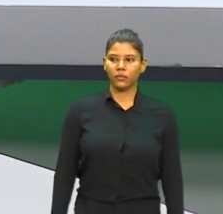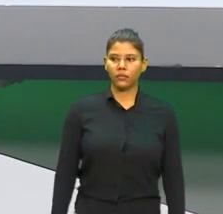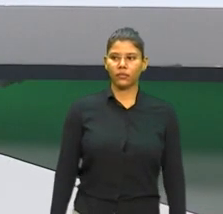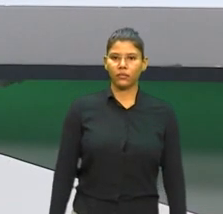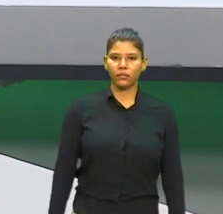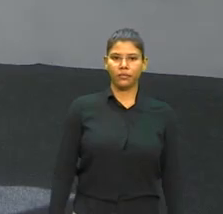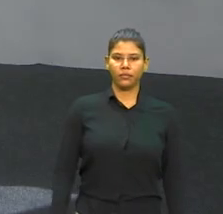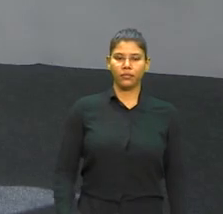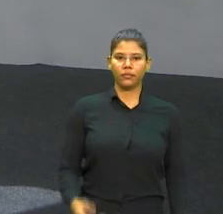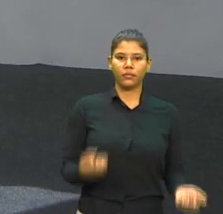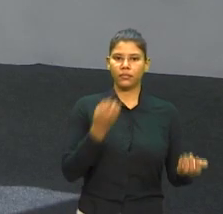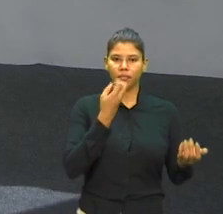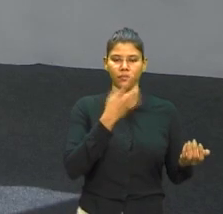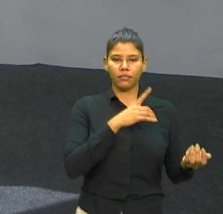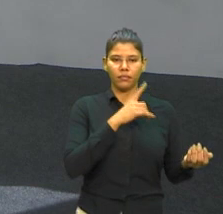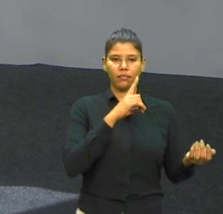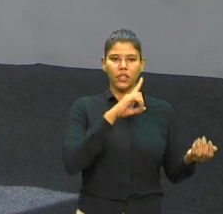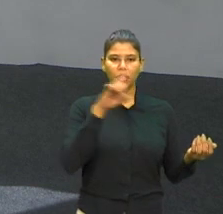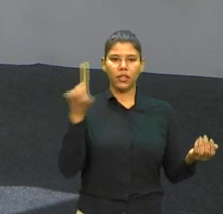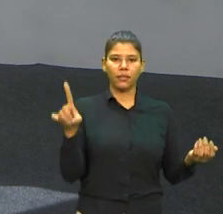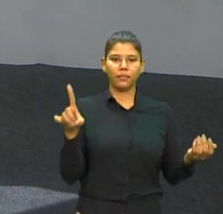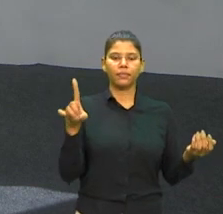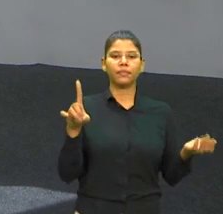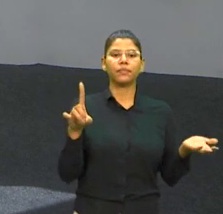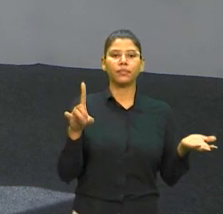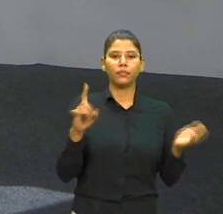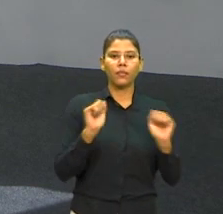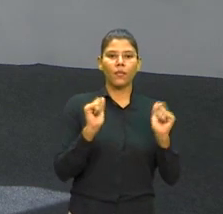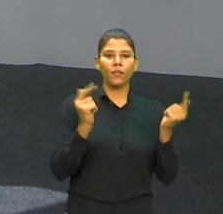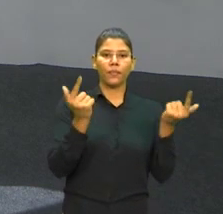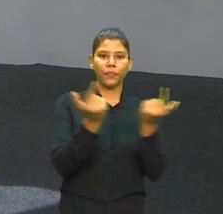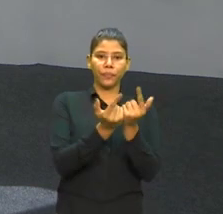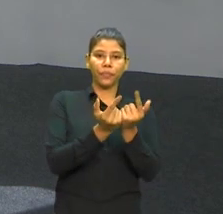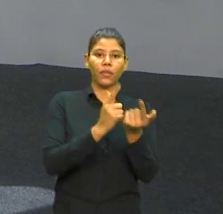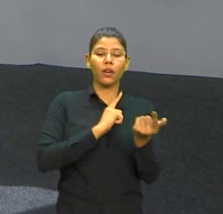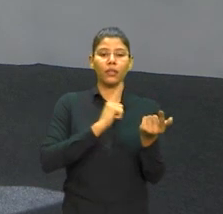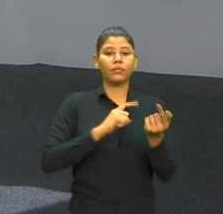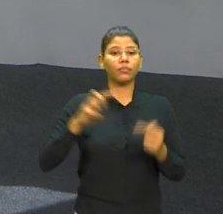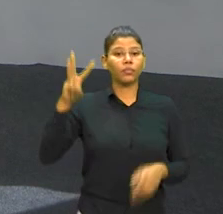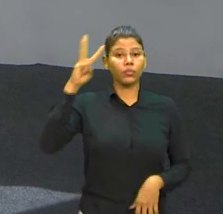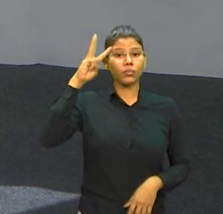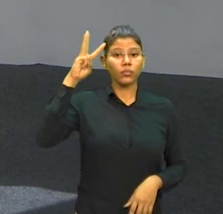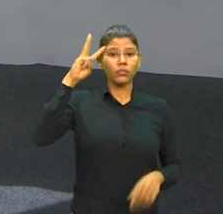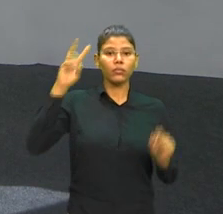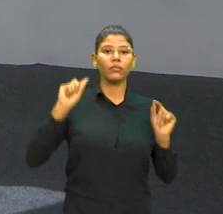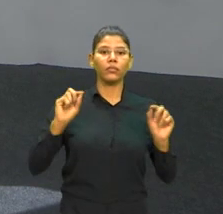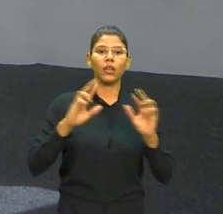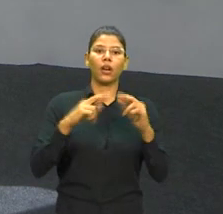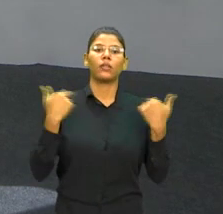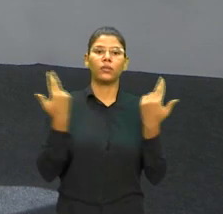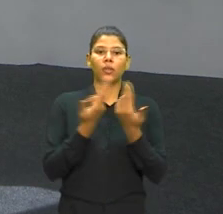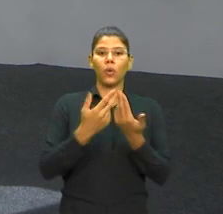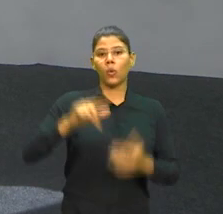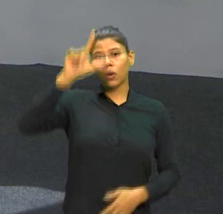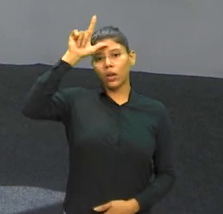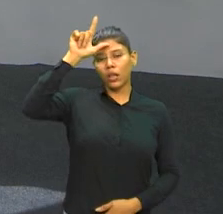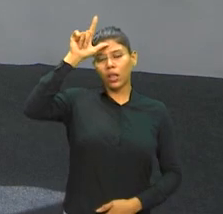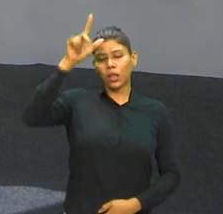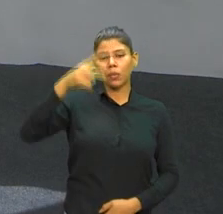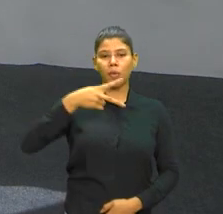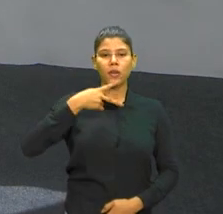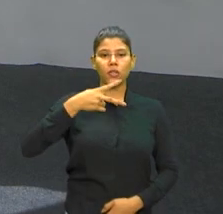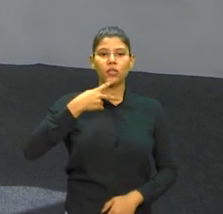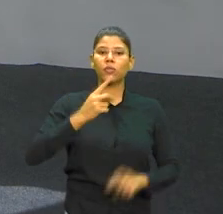Bom dia a Assembleia Legislativa realizou nesta terça-feira uma reunião com líderes dos partidos para